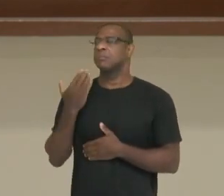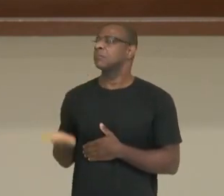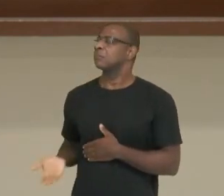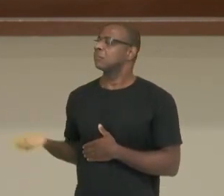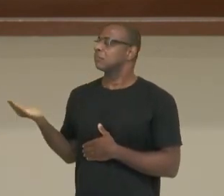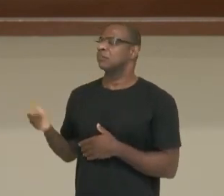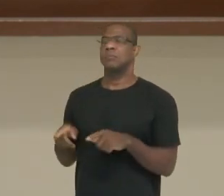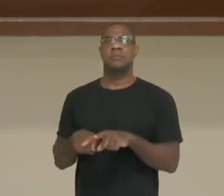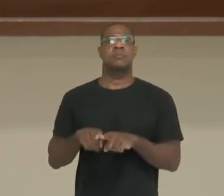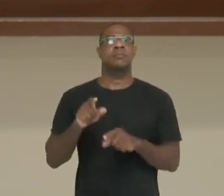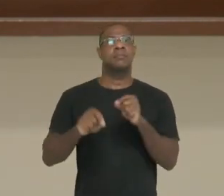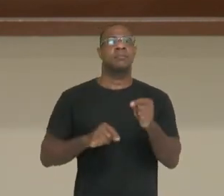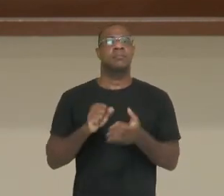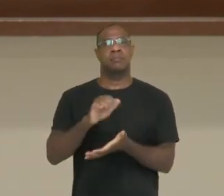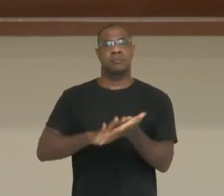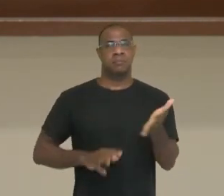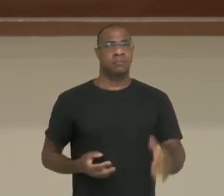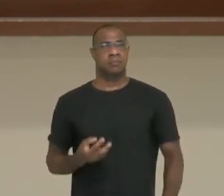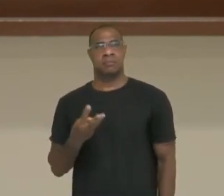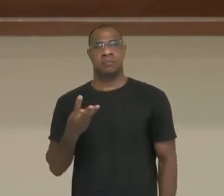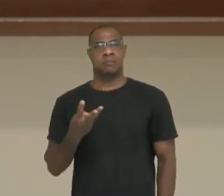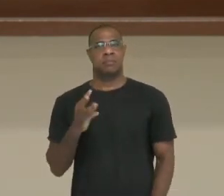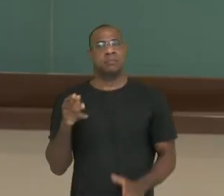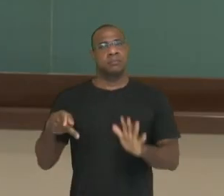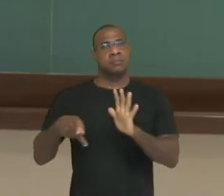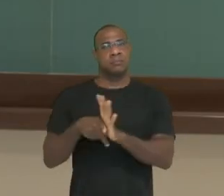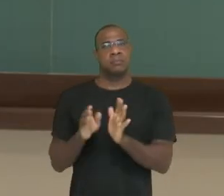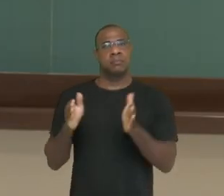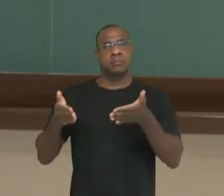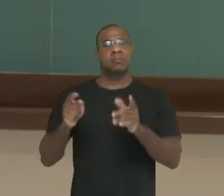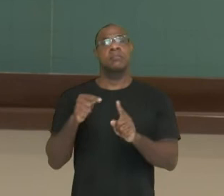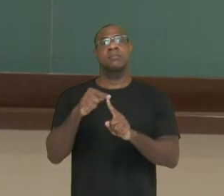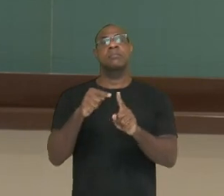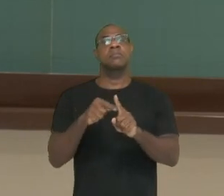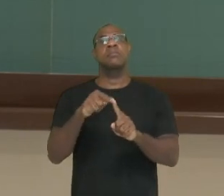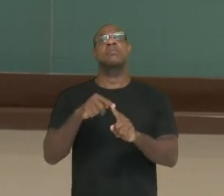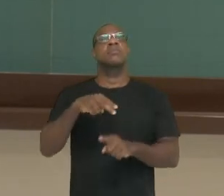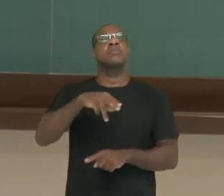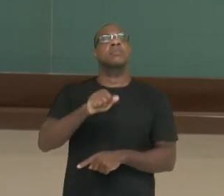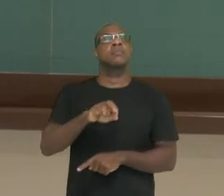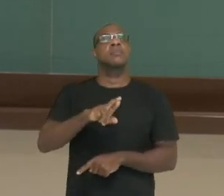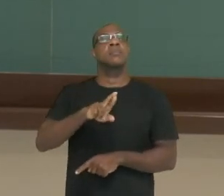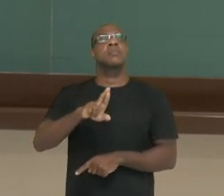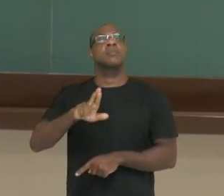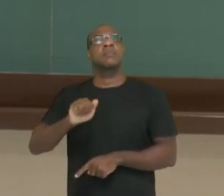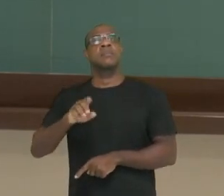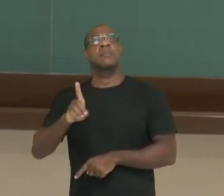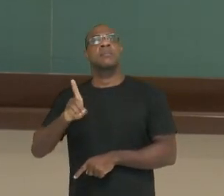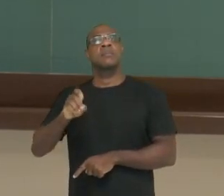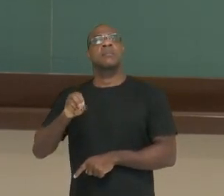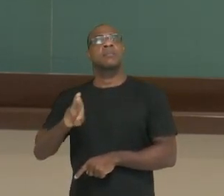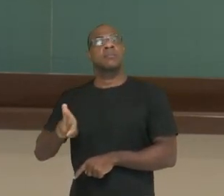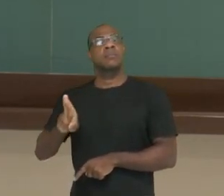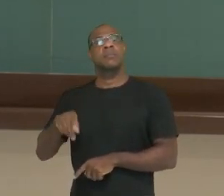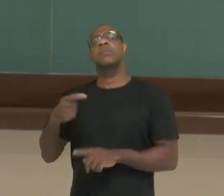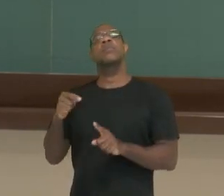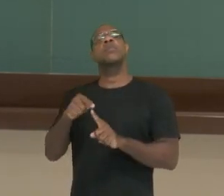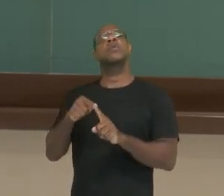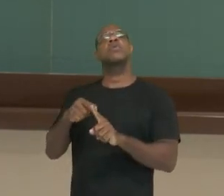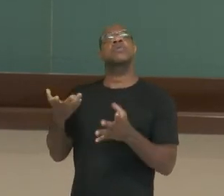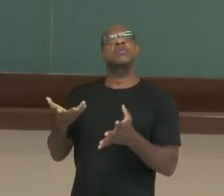a questão 3 é especificamente sobre o tipo de narrador. Então, qual o tipo de narrador? É um